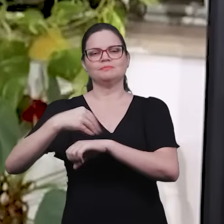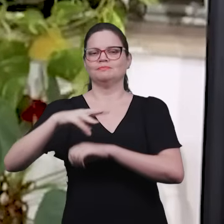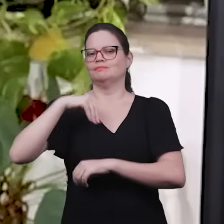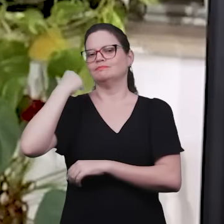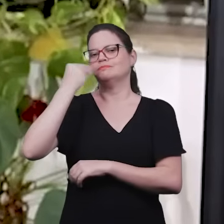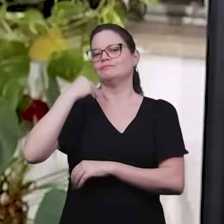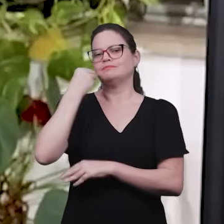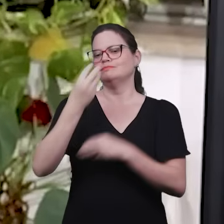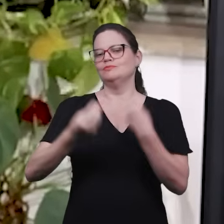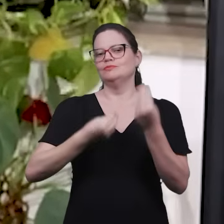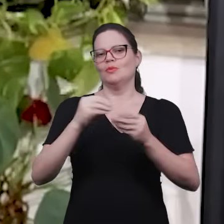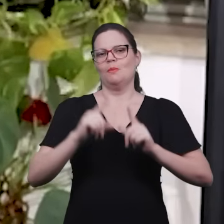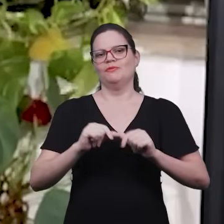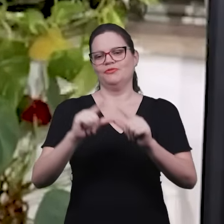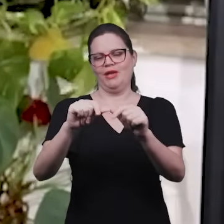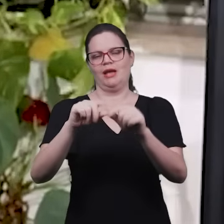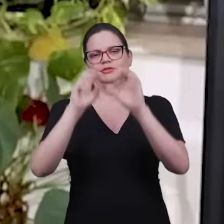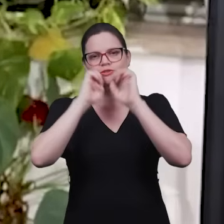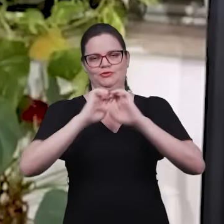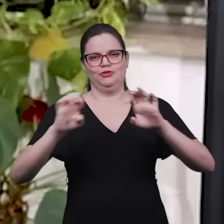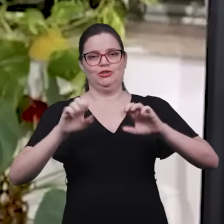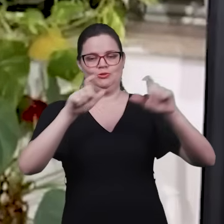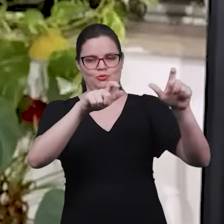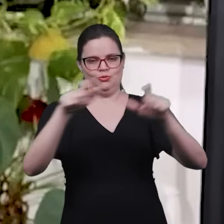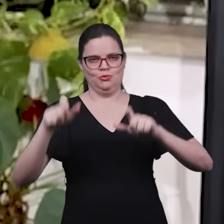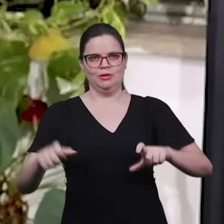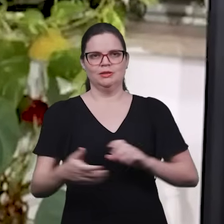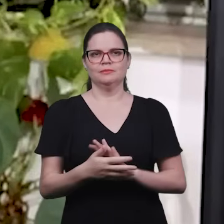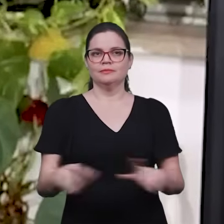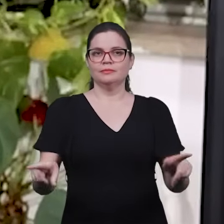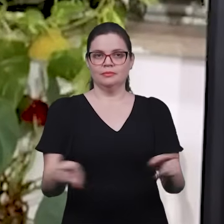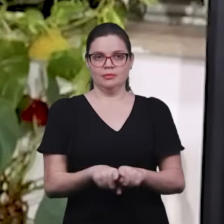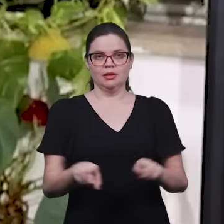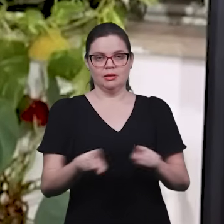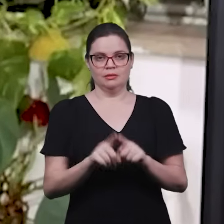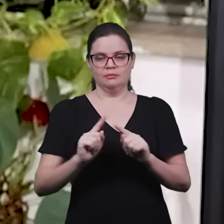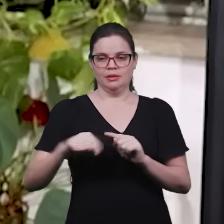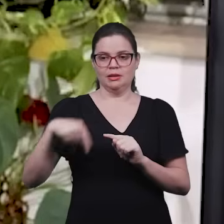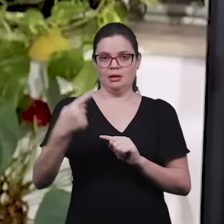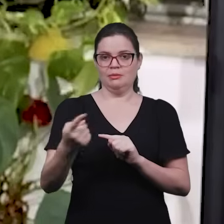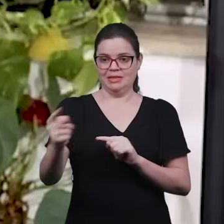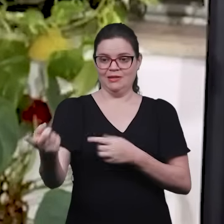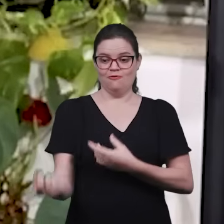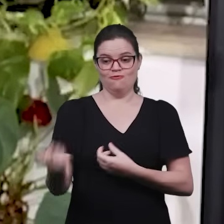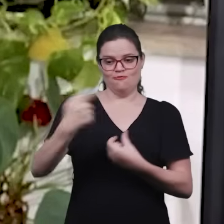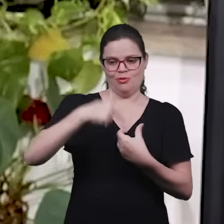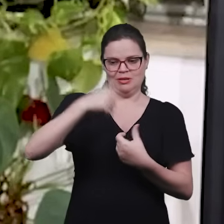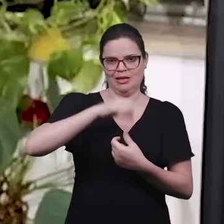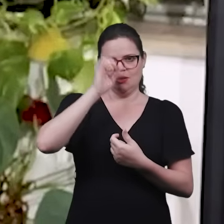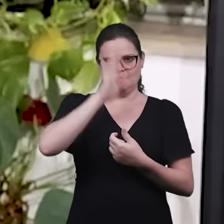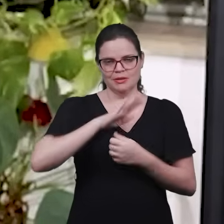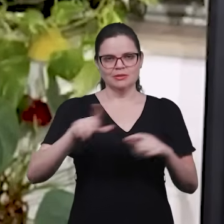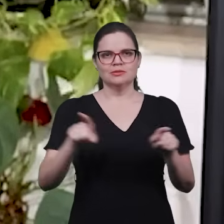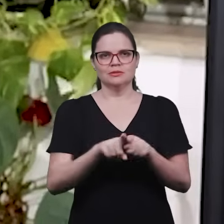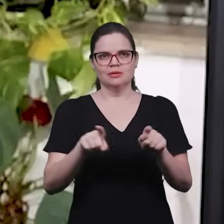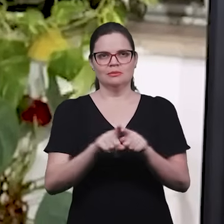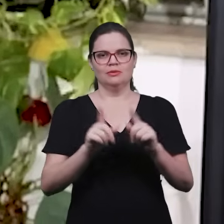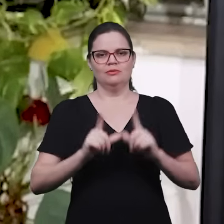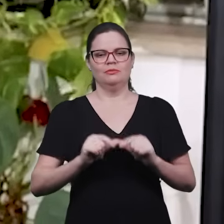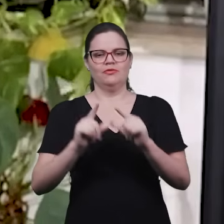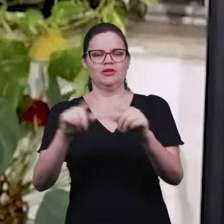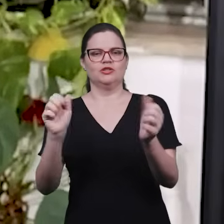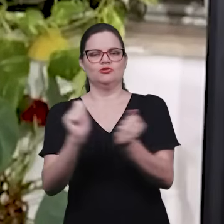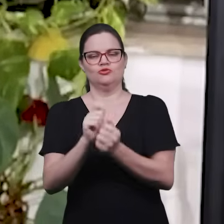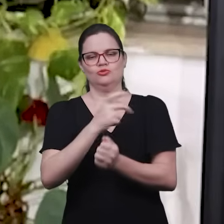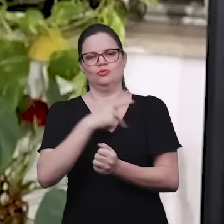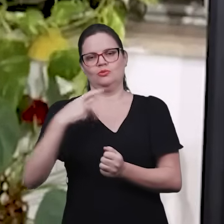as experiências de como foi essa viagem. Também estaremos, após a chegada do pastor Bexo, estaremos fazendo uma